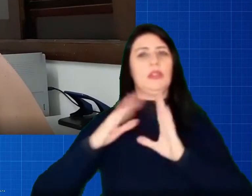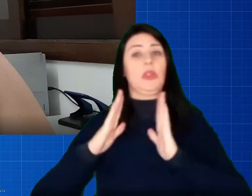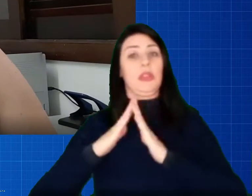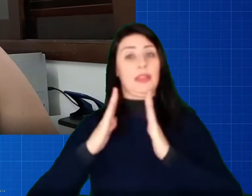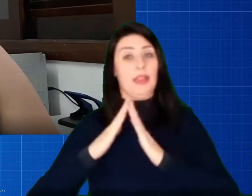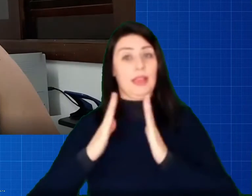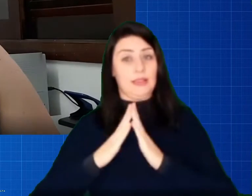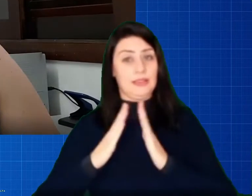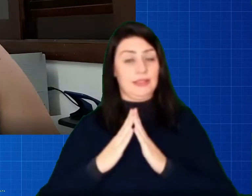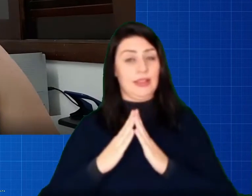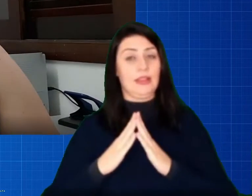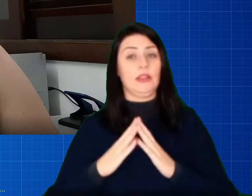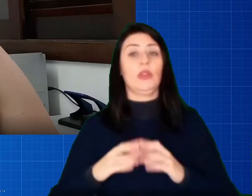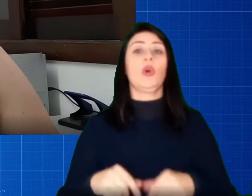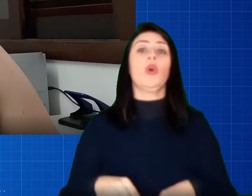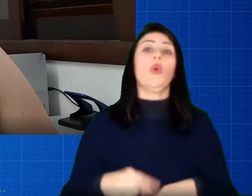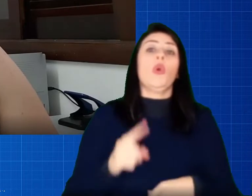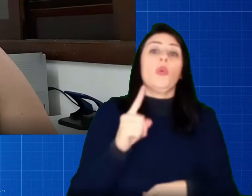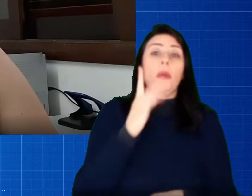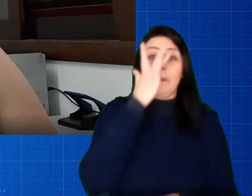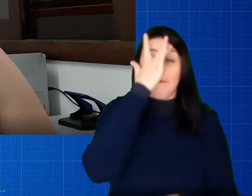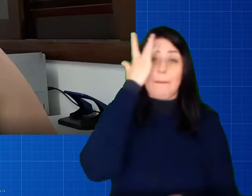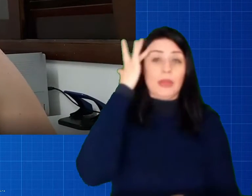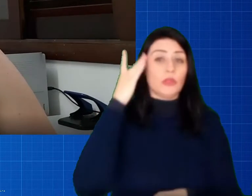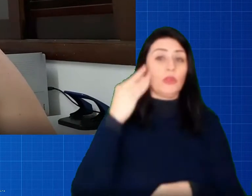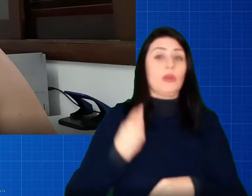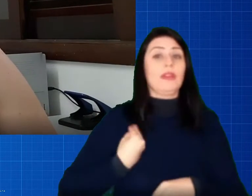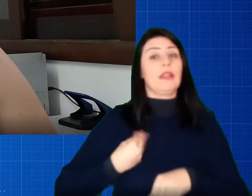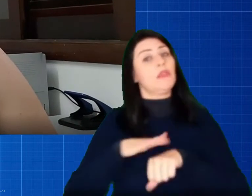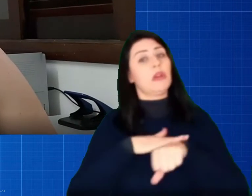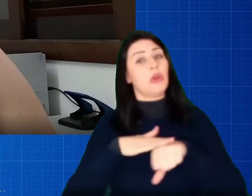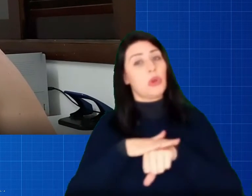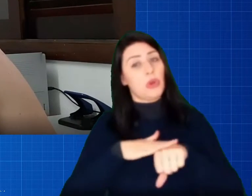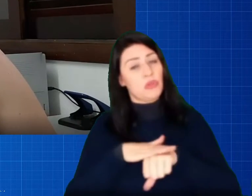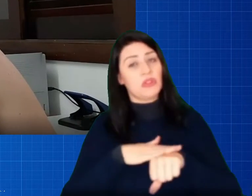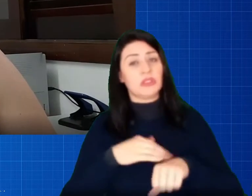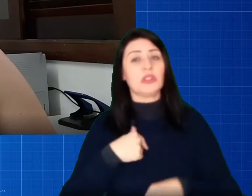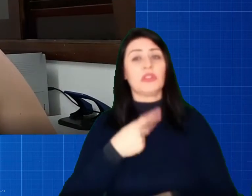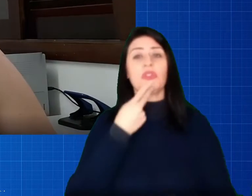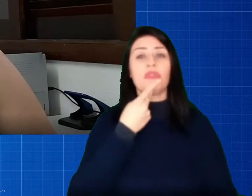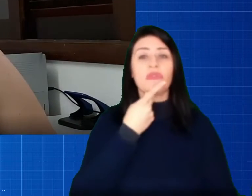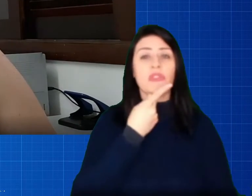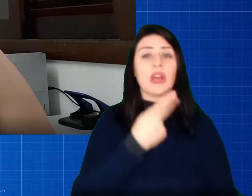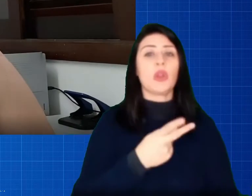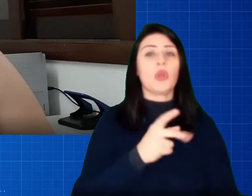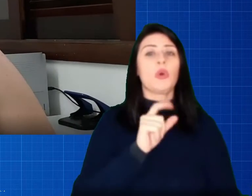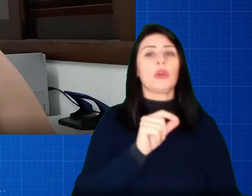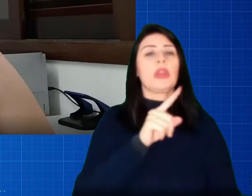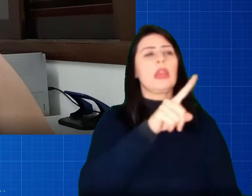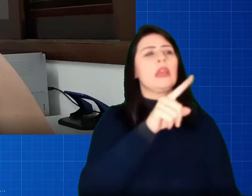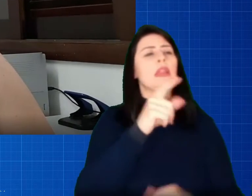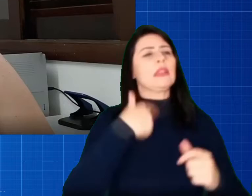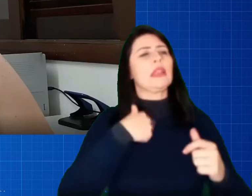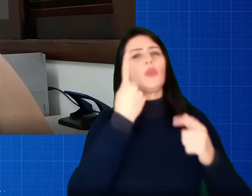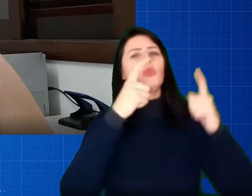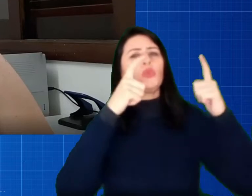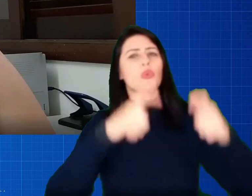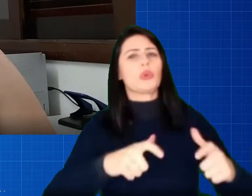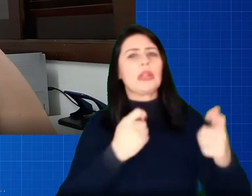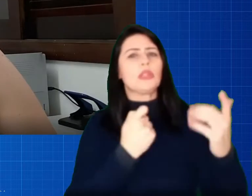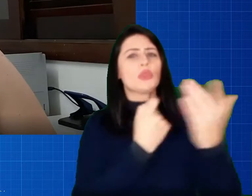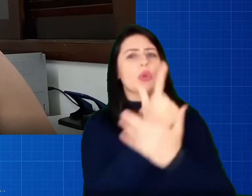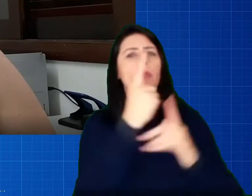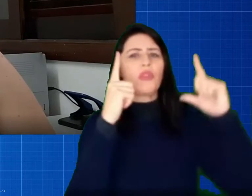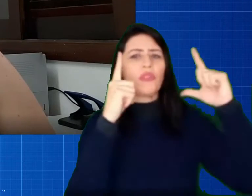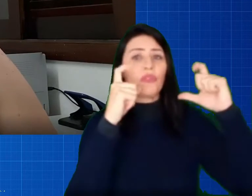casa, e alguém que ela estava conversando falou assim: olha, eu conheço um lugar que eles compram foto, e